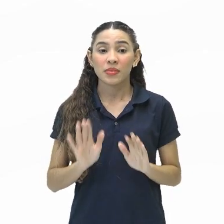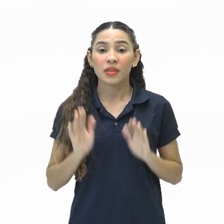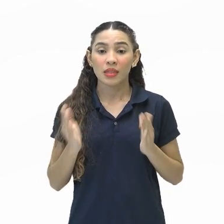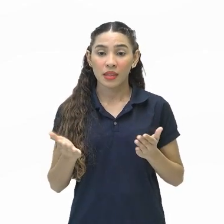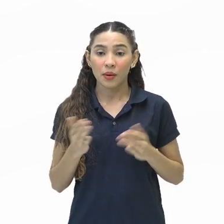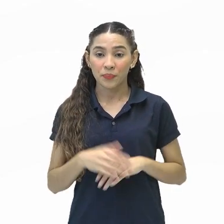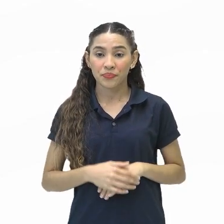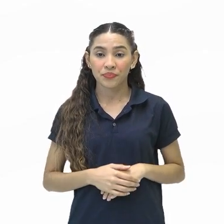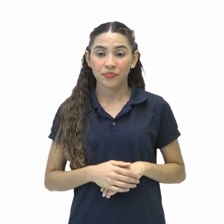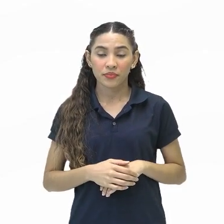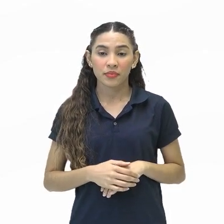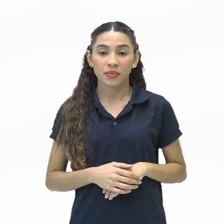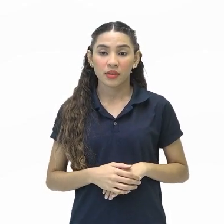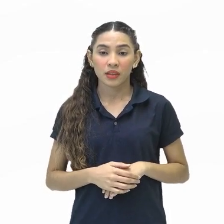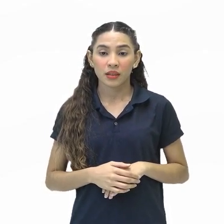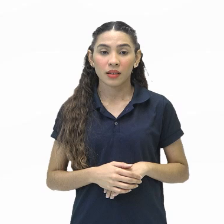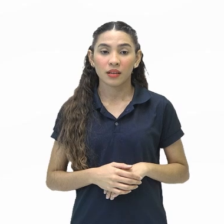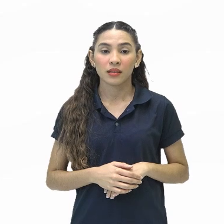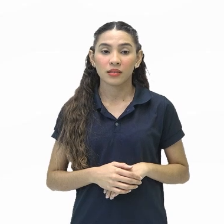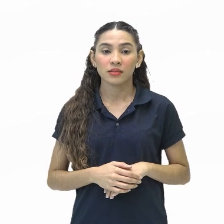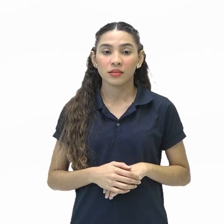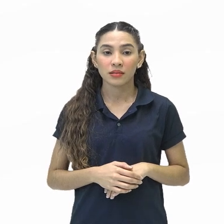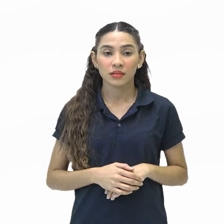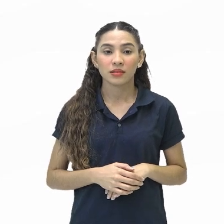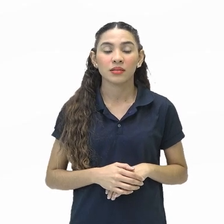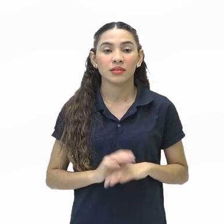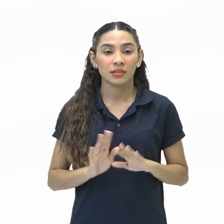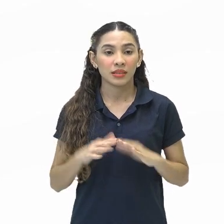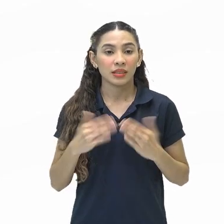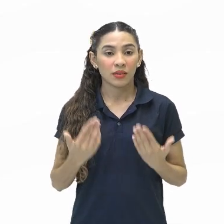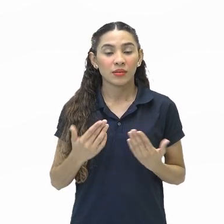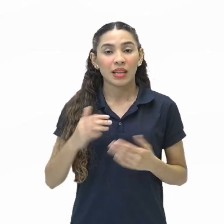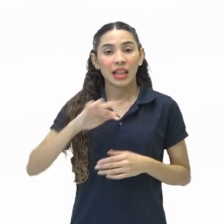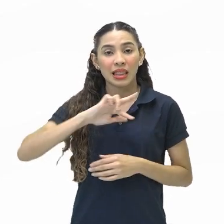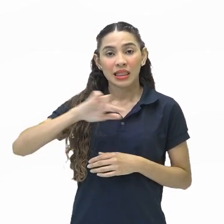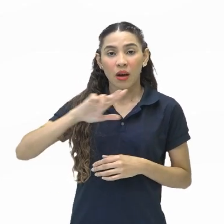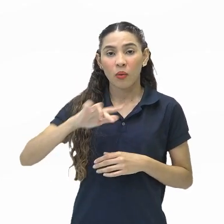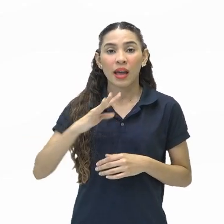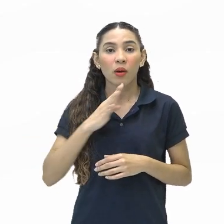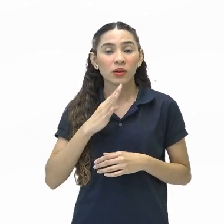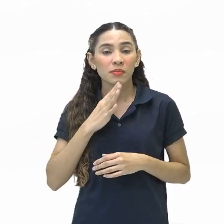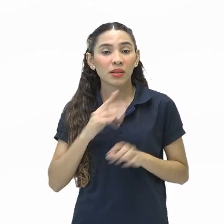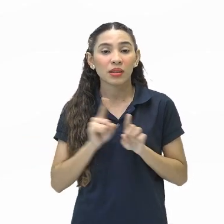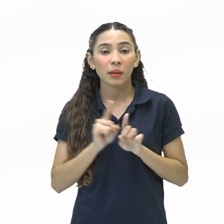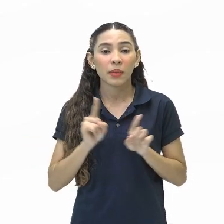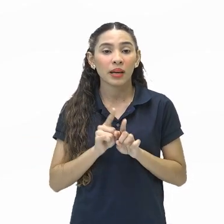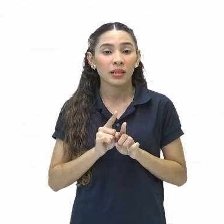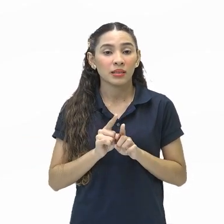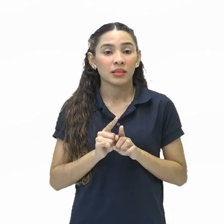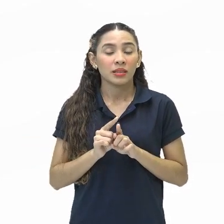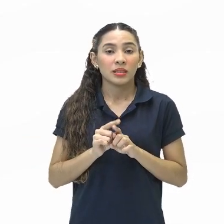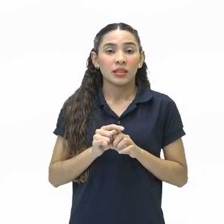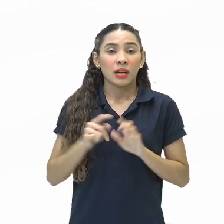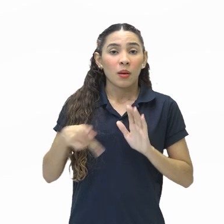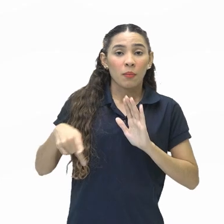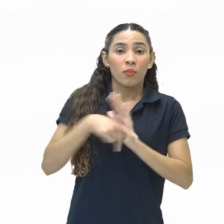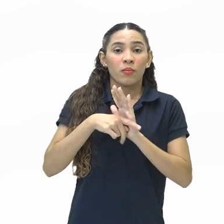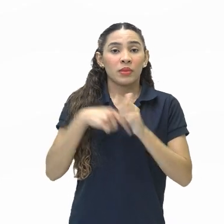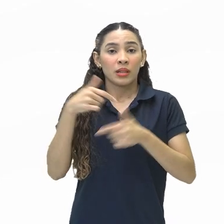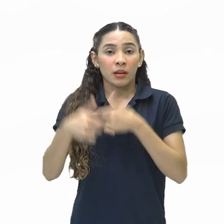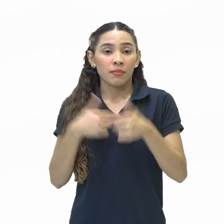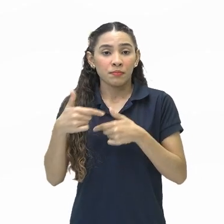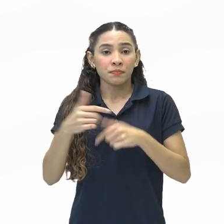aí, ele vai chamar esse não reconhecimento, não apropriação do